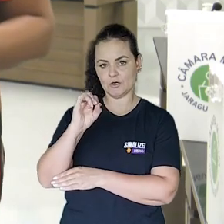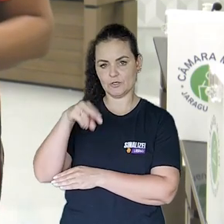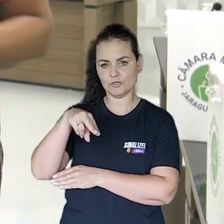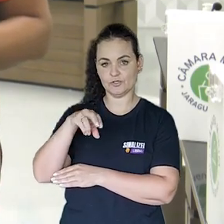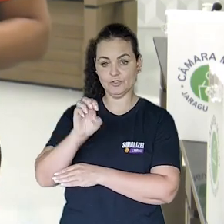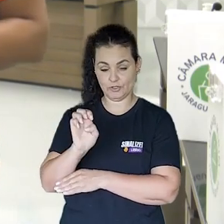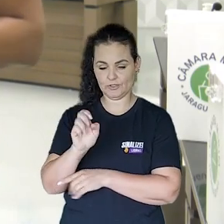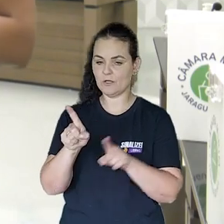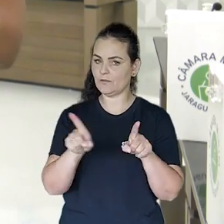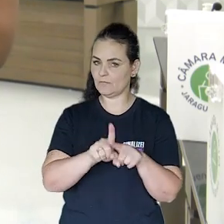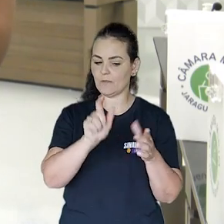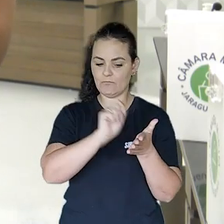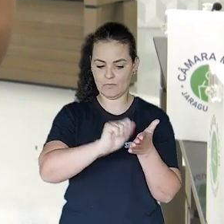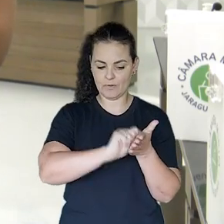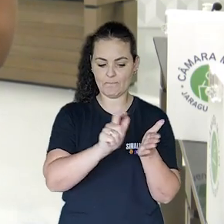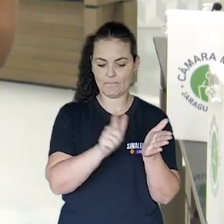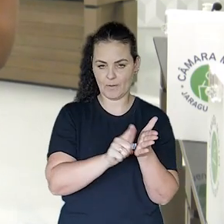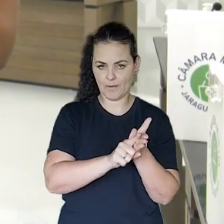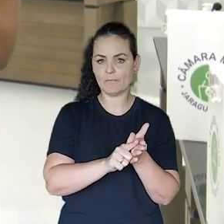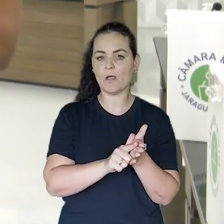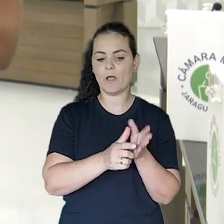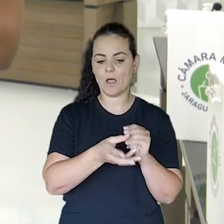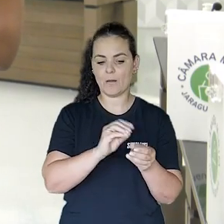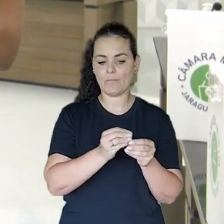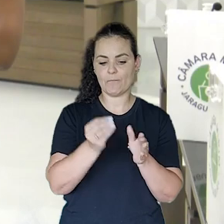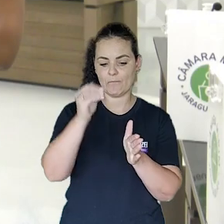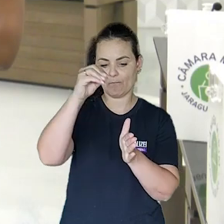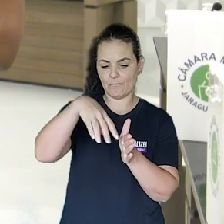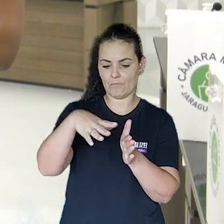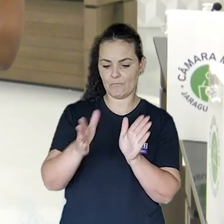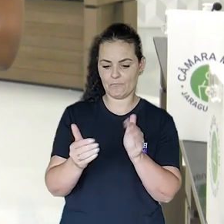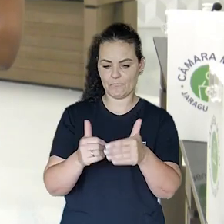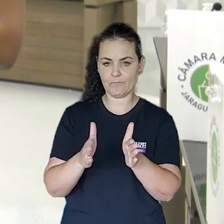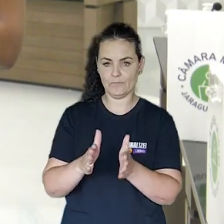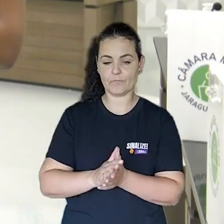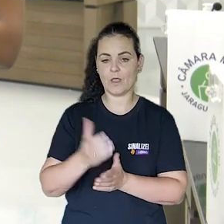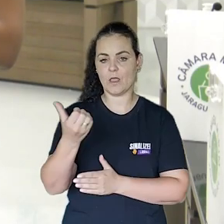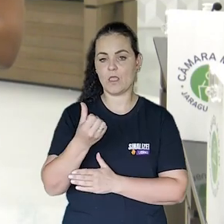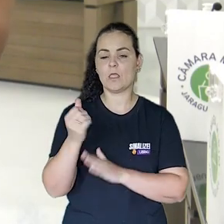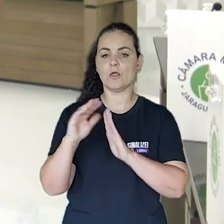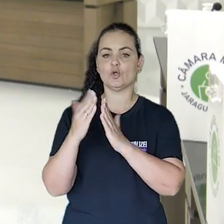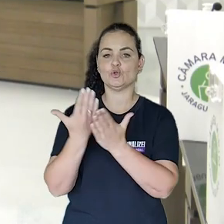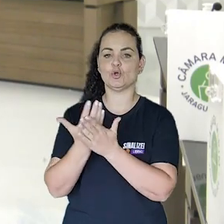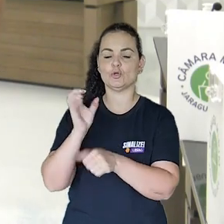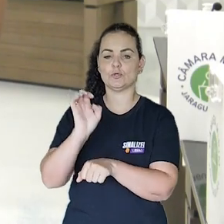A sexta escola é a professora Valdete Inês Piazeira Zinders.